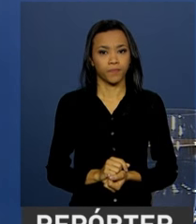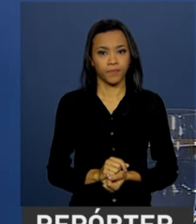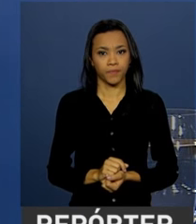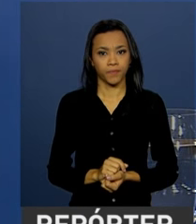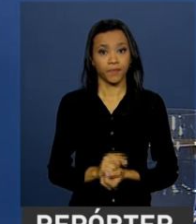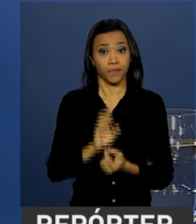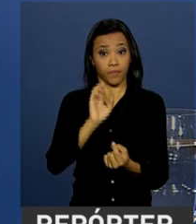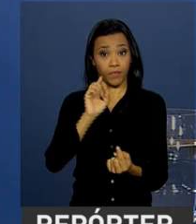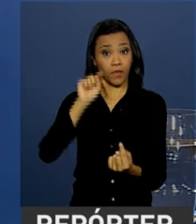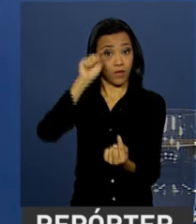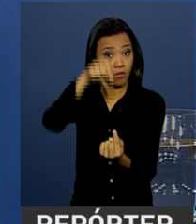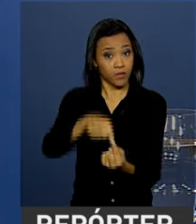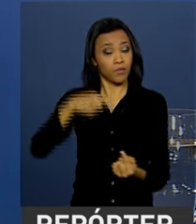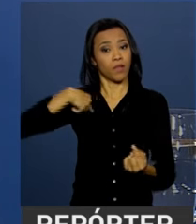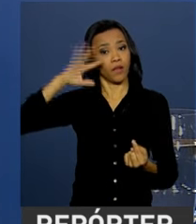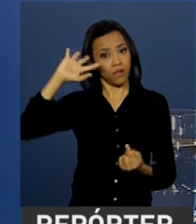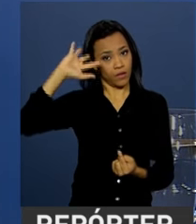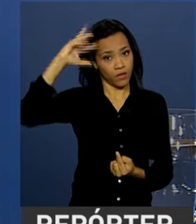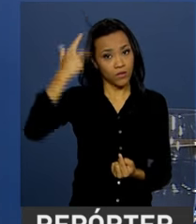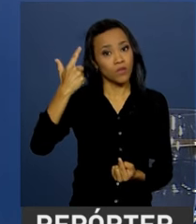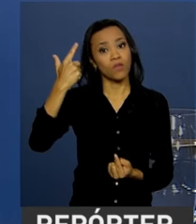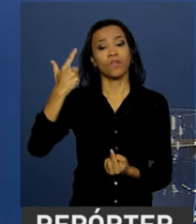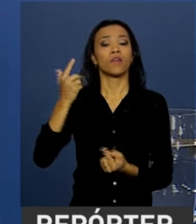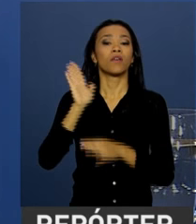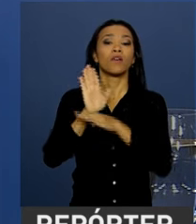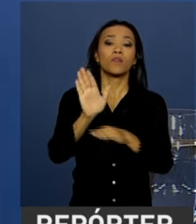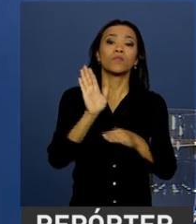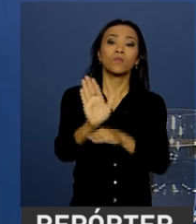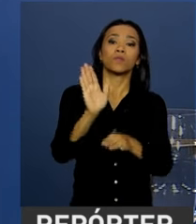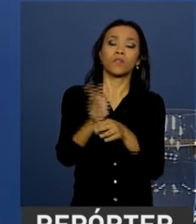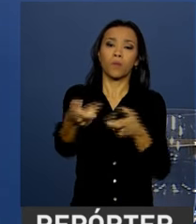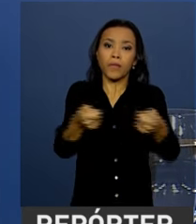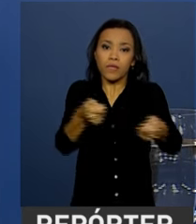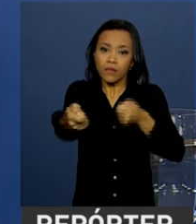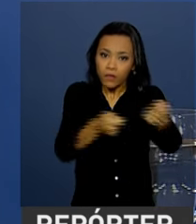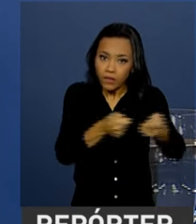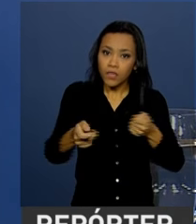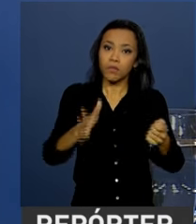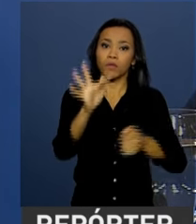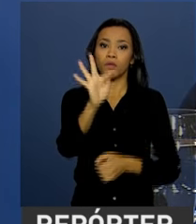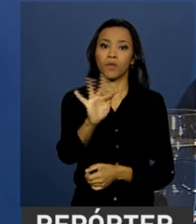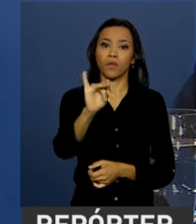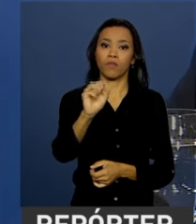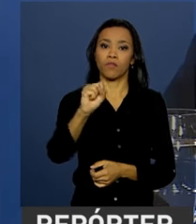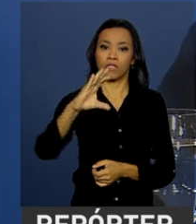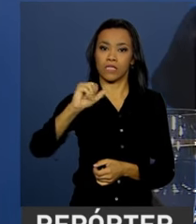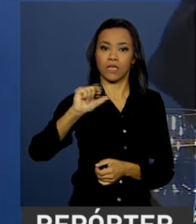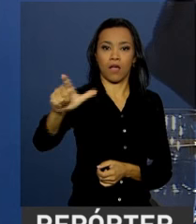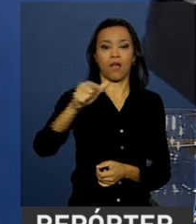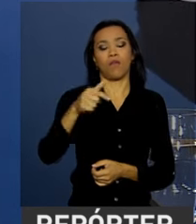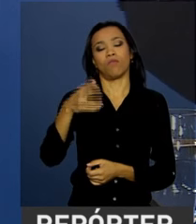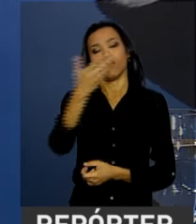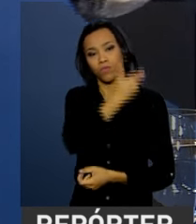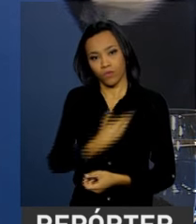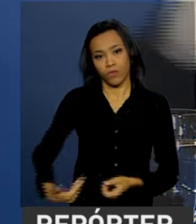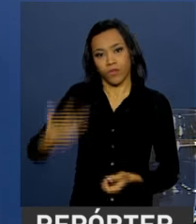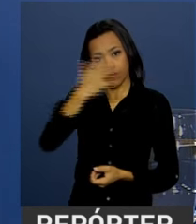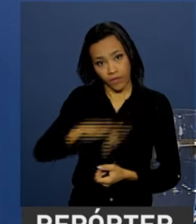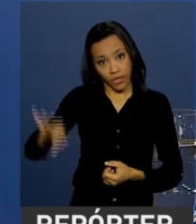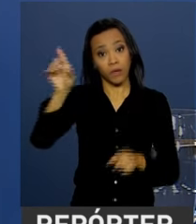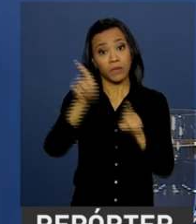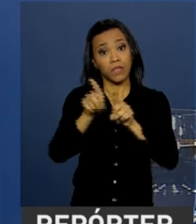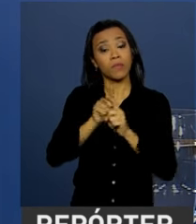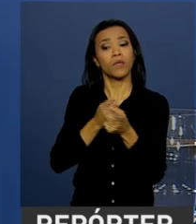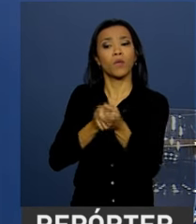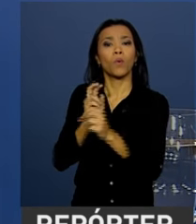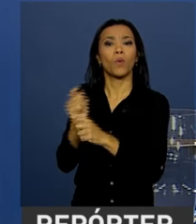digamos assim, para o equilíbrio fiscal da União, que é importante para todos, e para o controle também